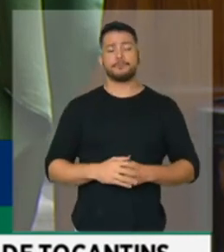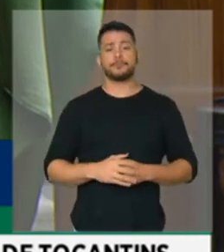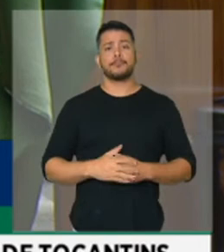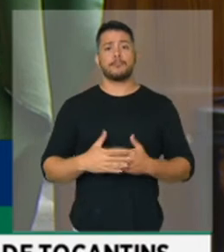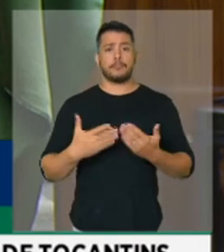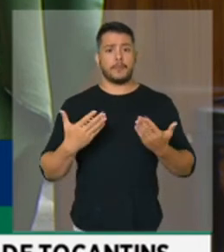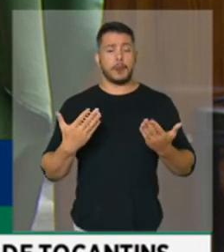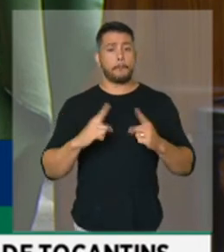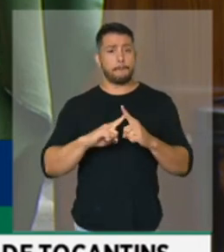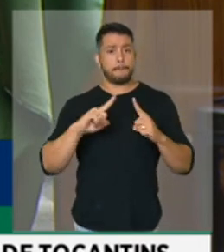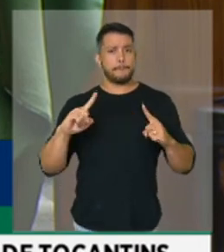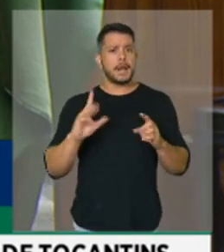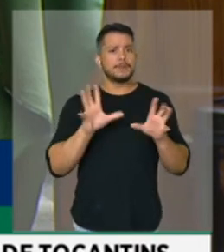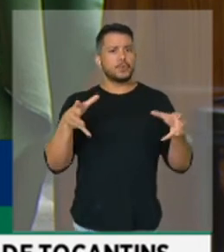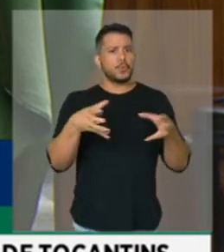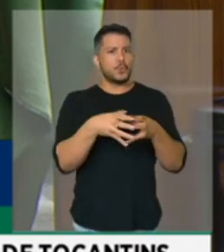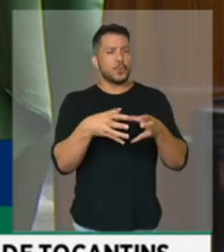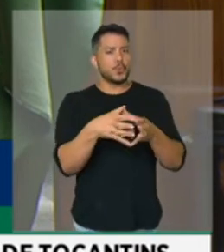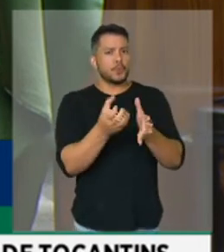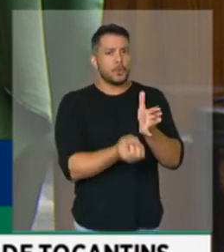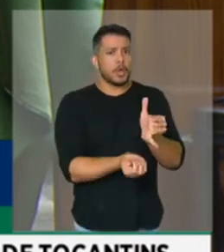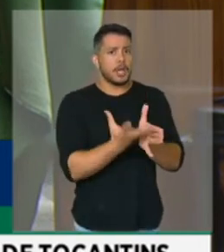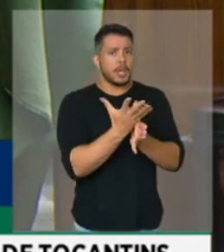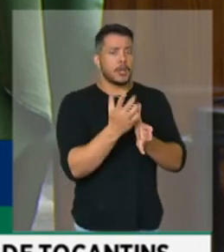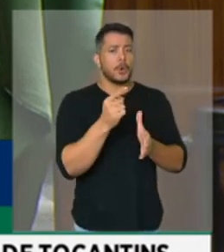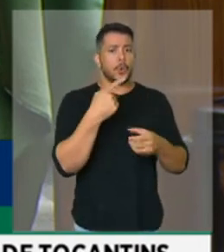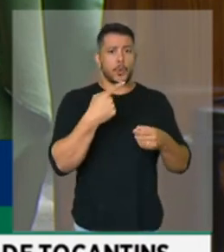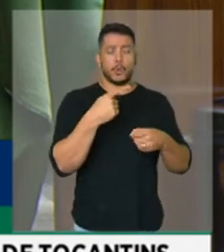com louvor essa missão, como também